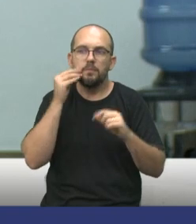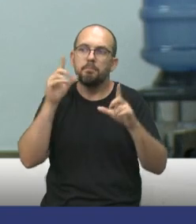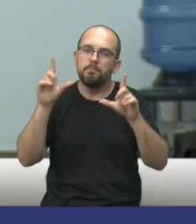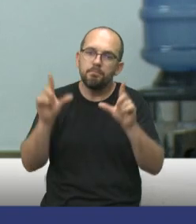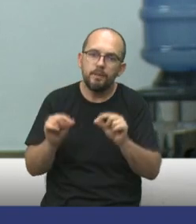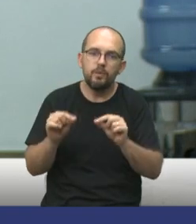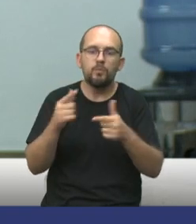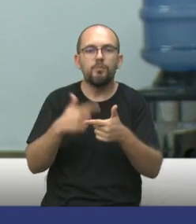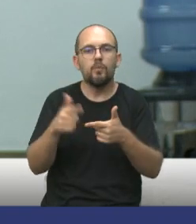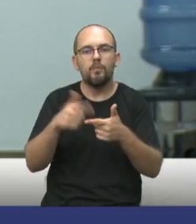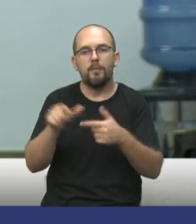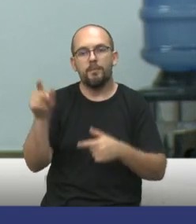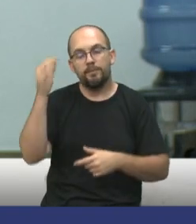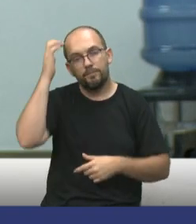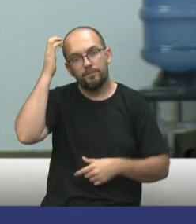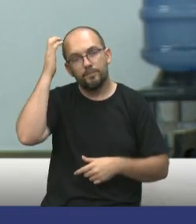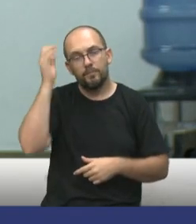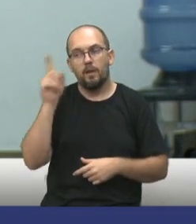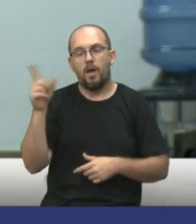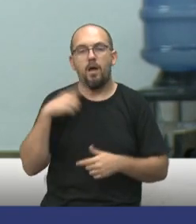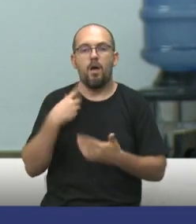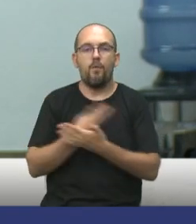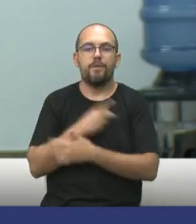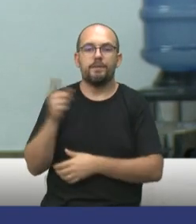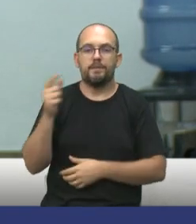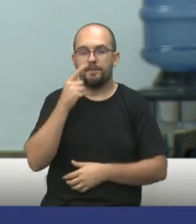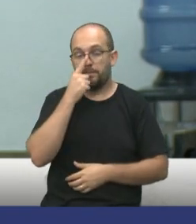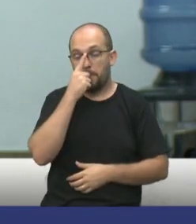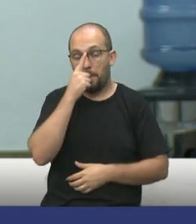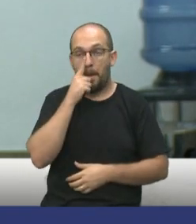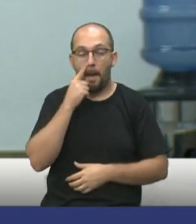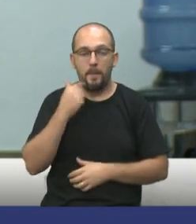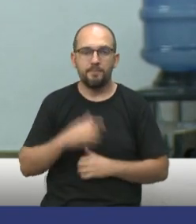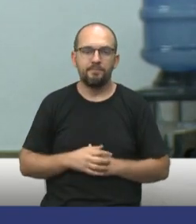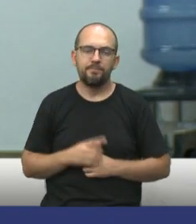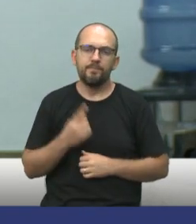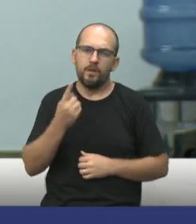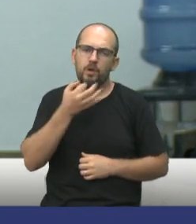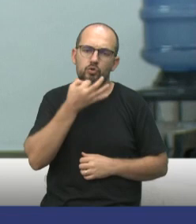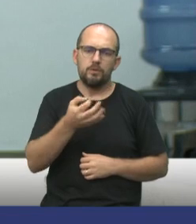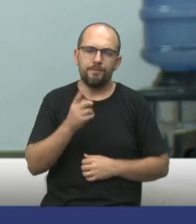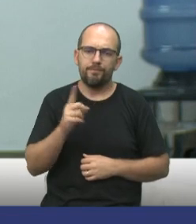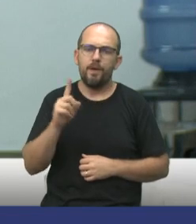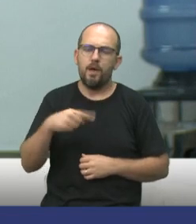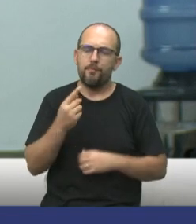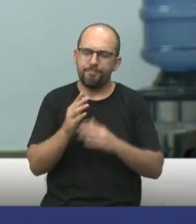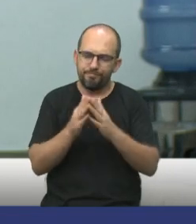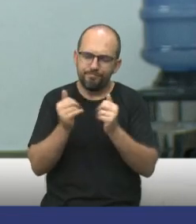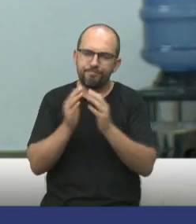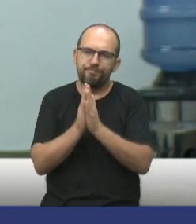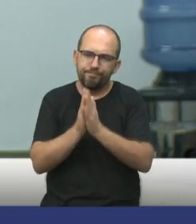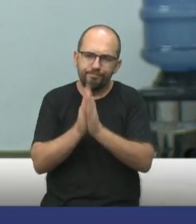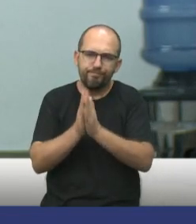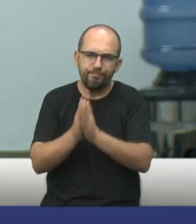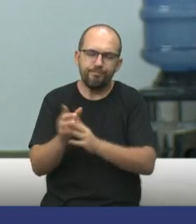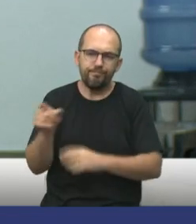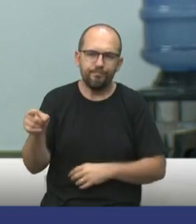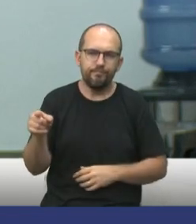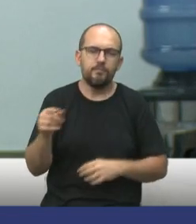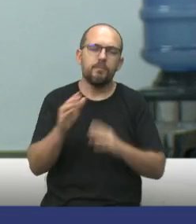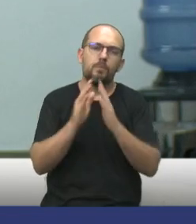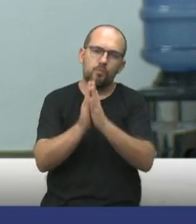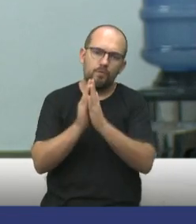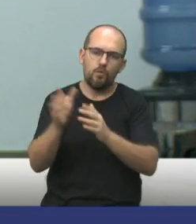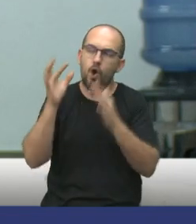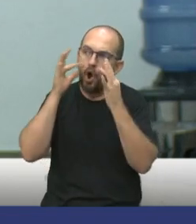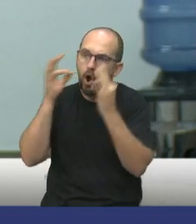pelo menos o problema que a gente está passando lá. É mais do que uma sugestão, é um apelo. É um apelo, por favor,